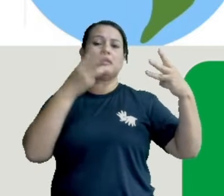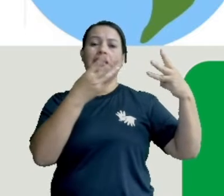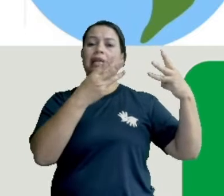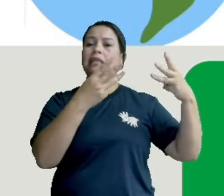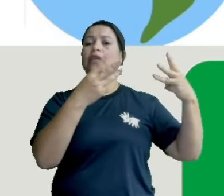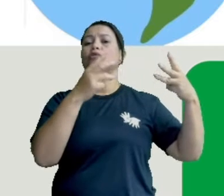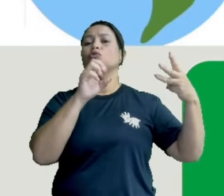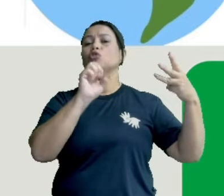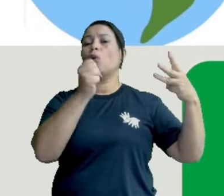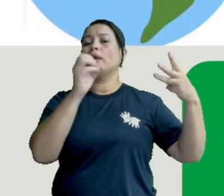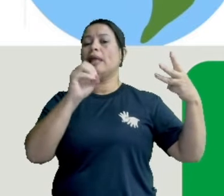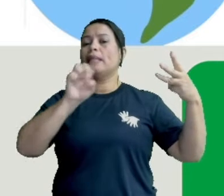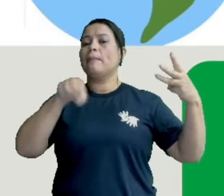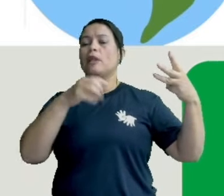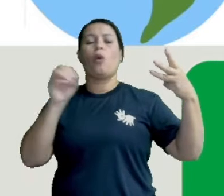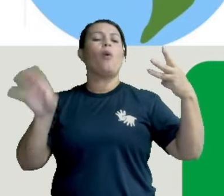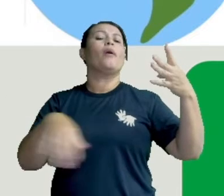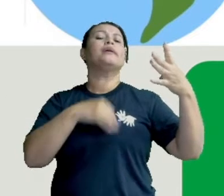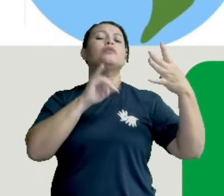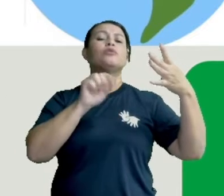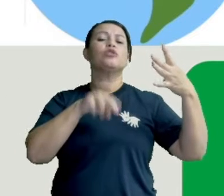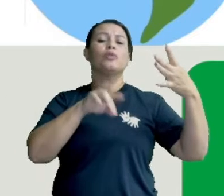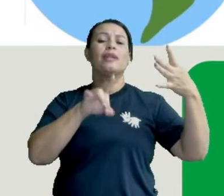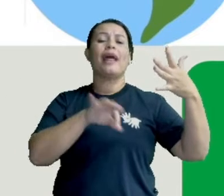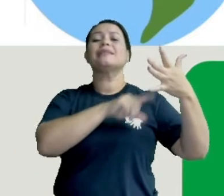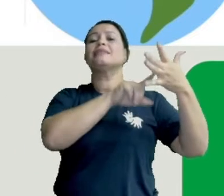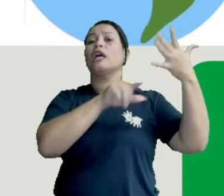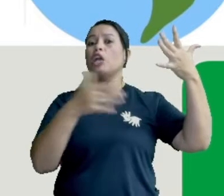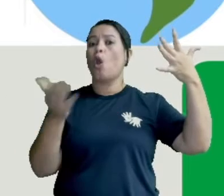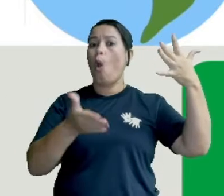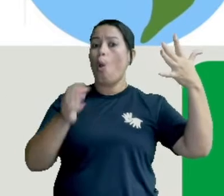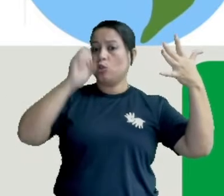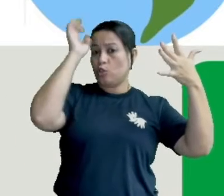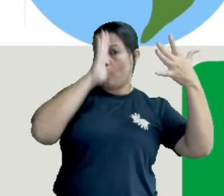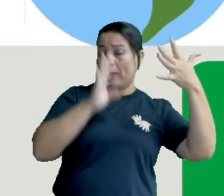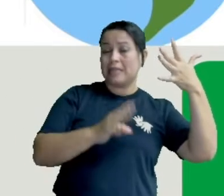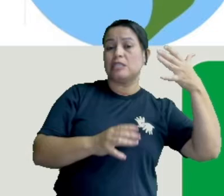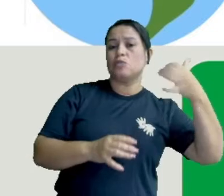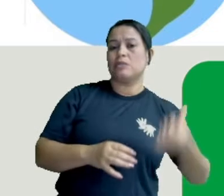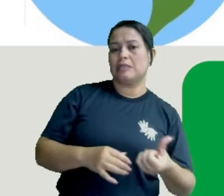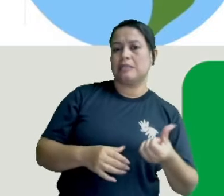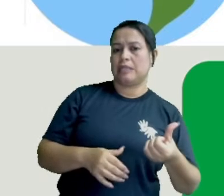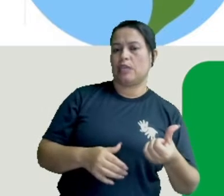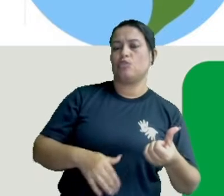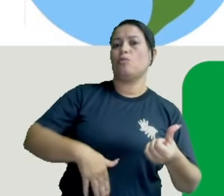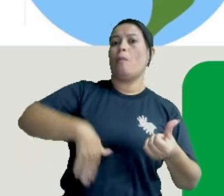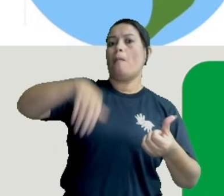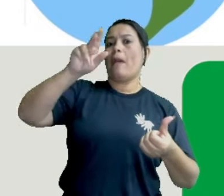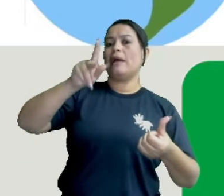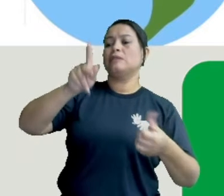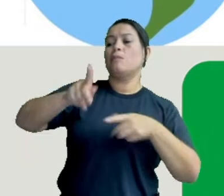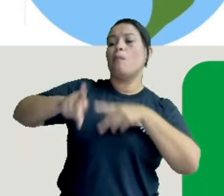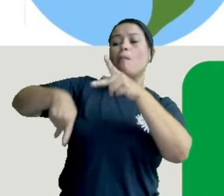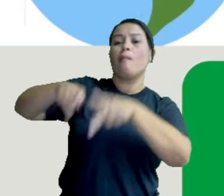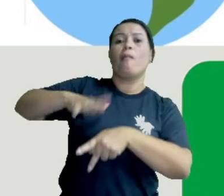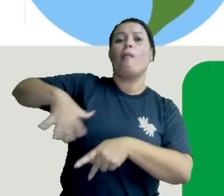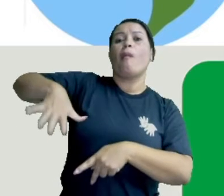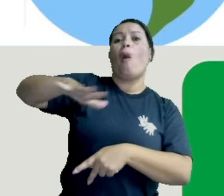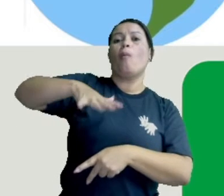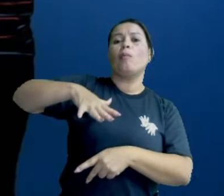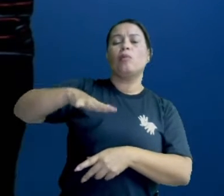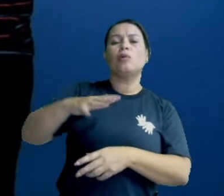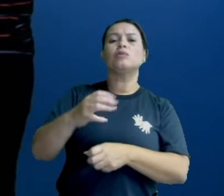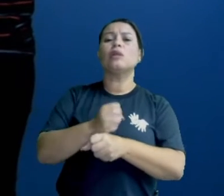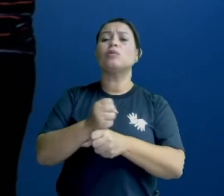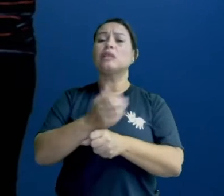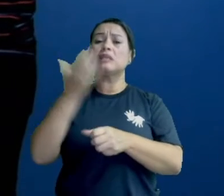habitantes. Aí vem a sequência Indonésia, Paquistão e o Brasil, sendo hoje o 6º país mais populoso do mundo. Até uns anos atrás, o